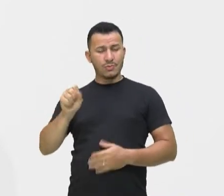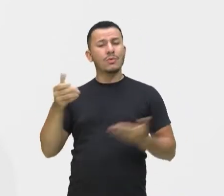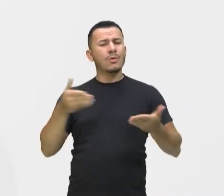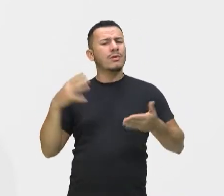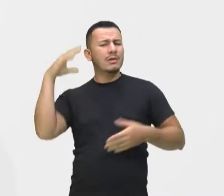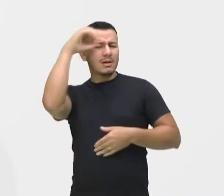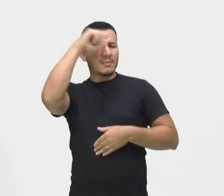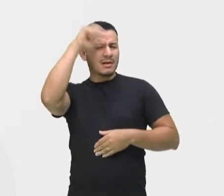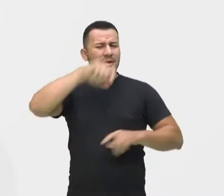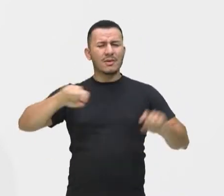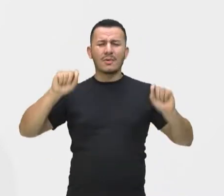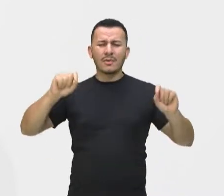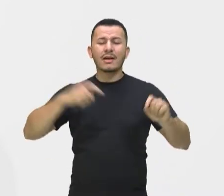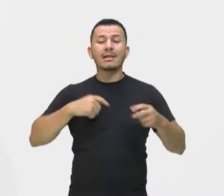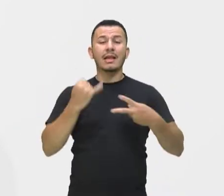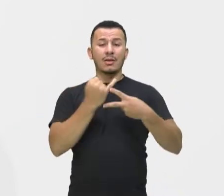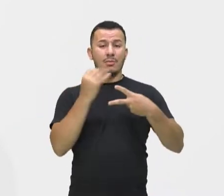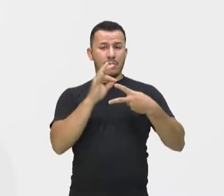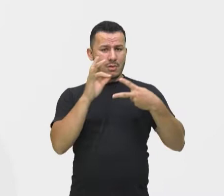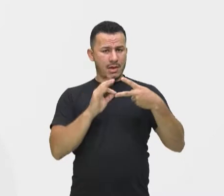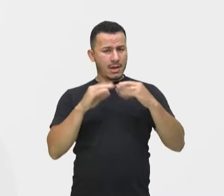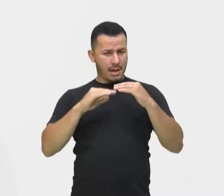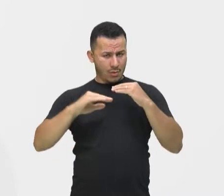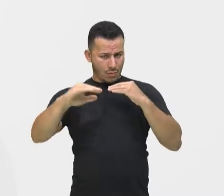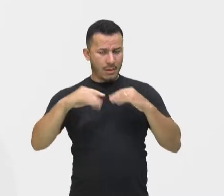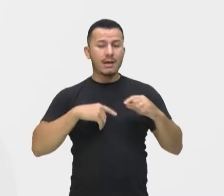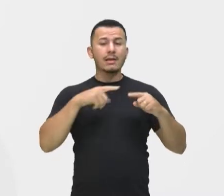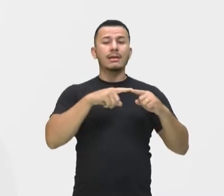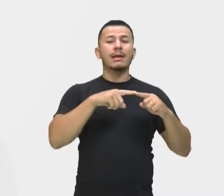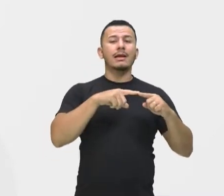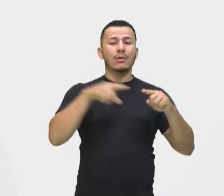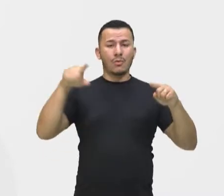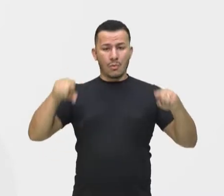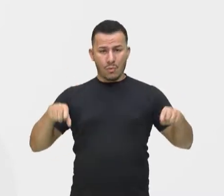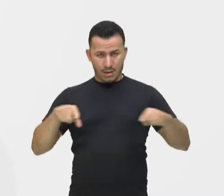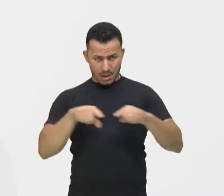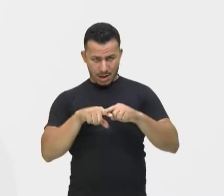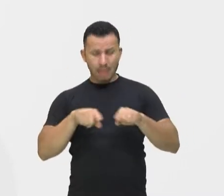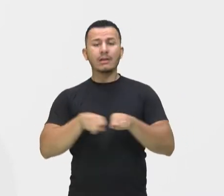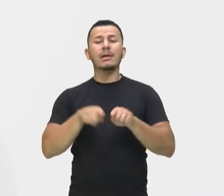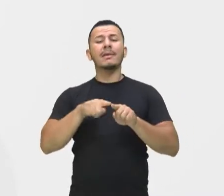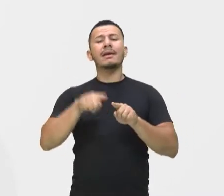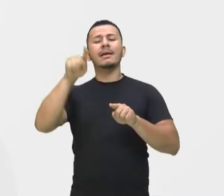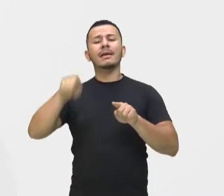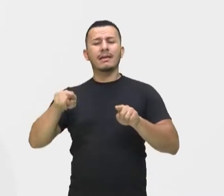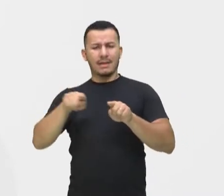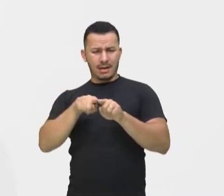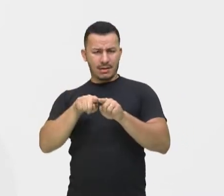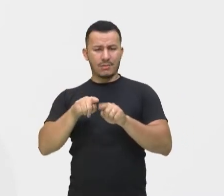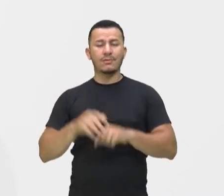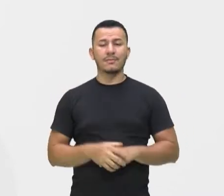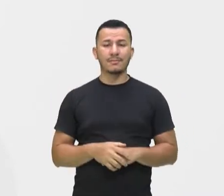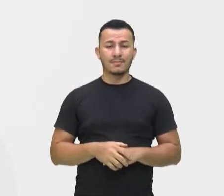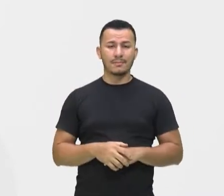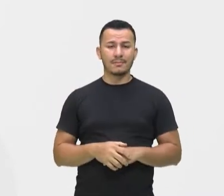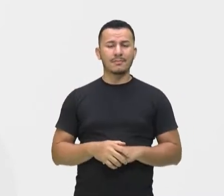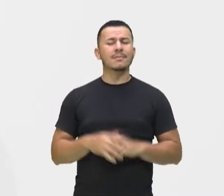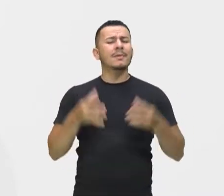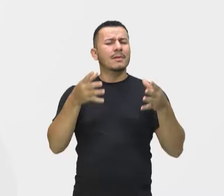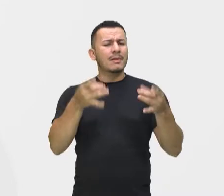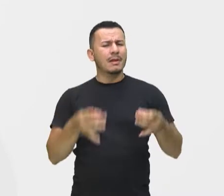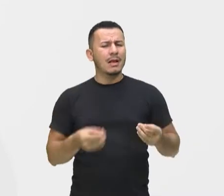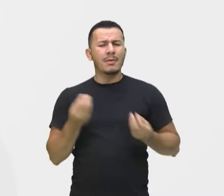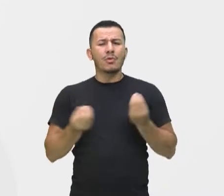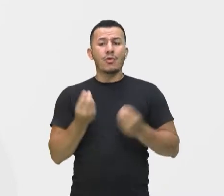conhecimento: polígonos regulares, quadrado e triângulo equilátero. Detalhamento: relações